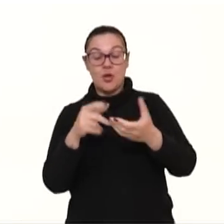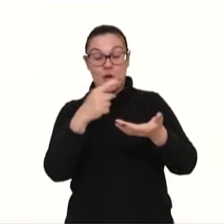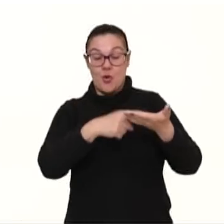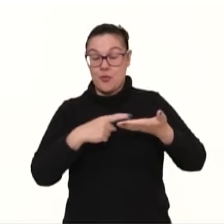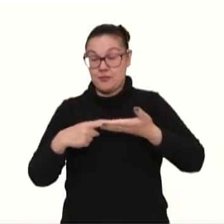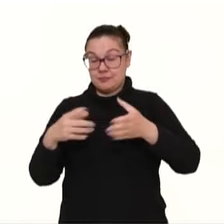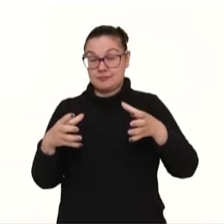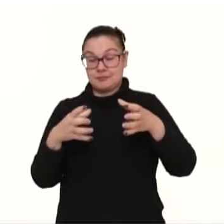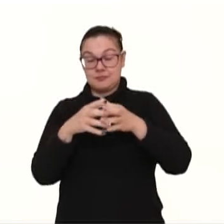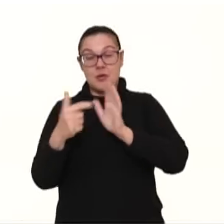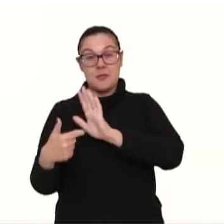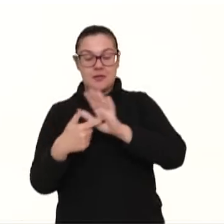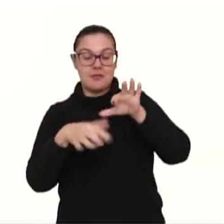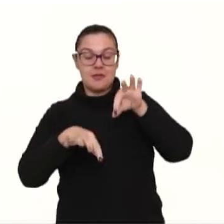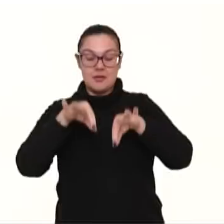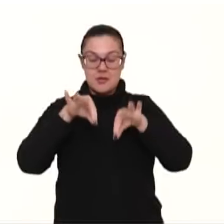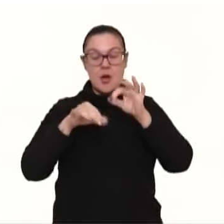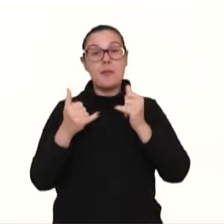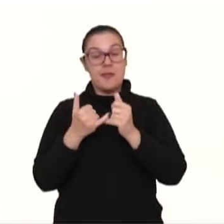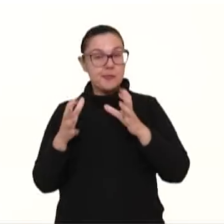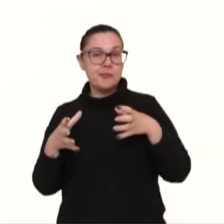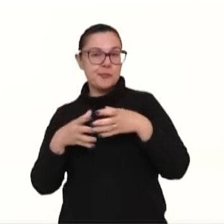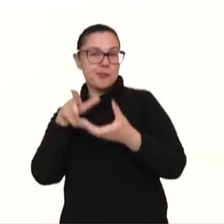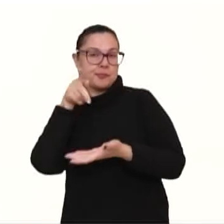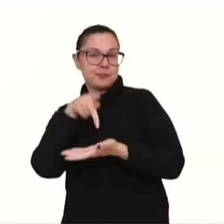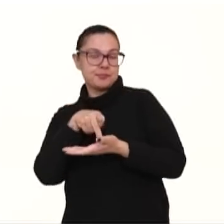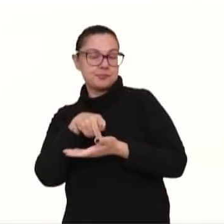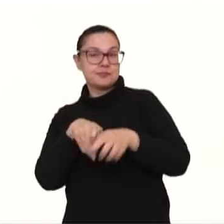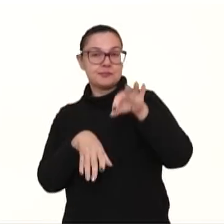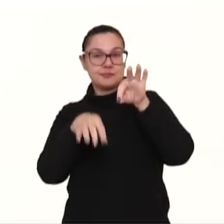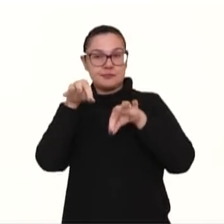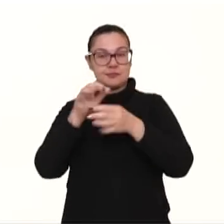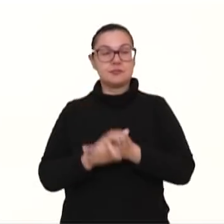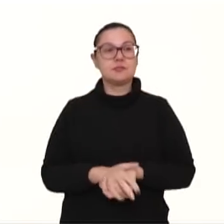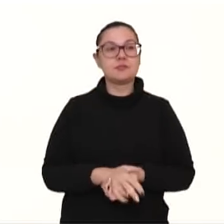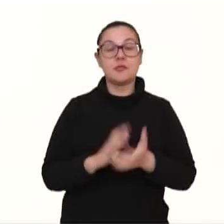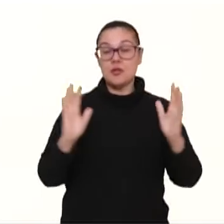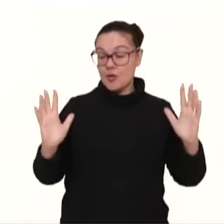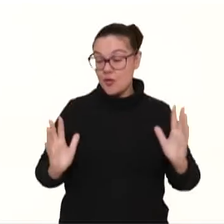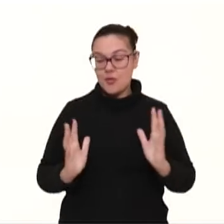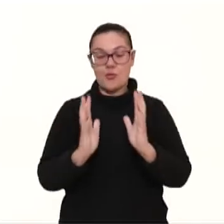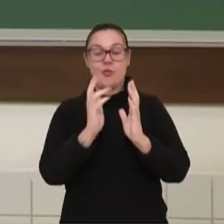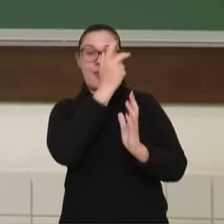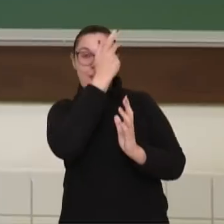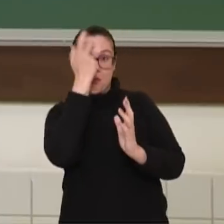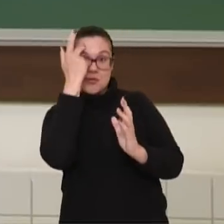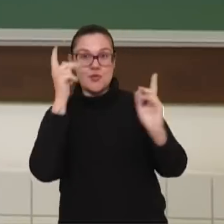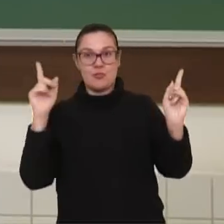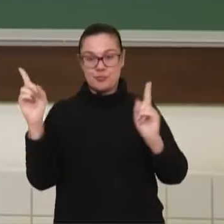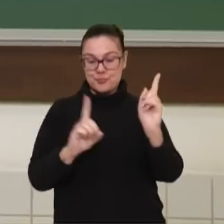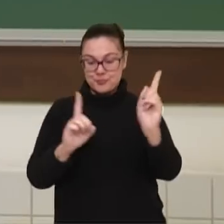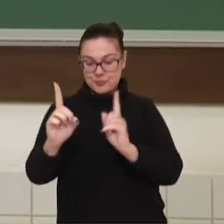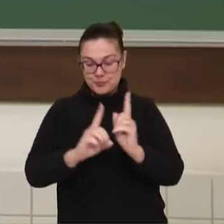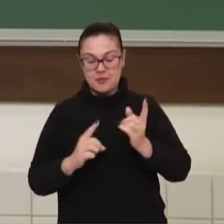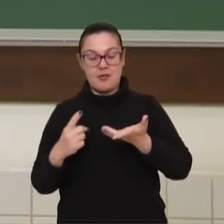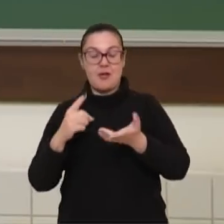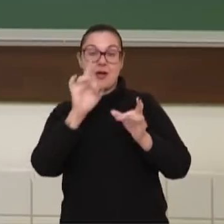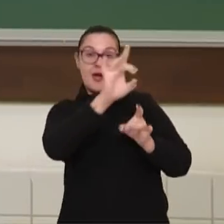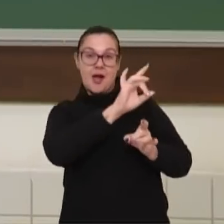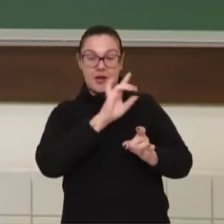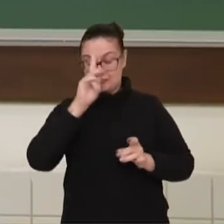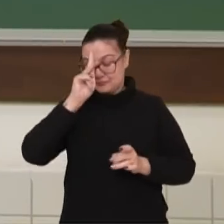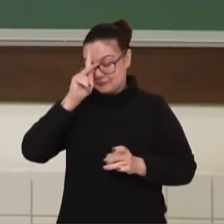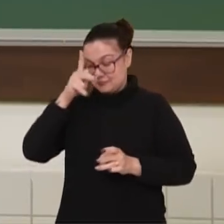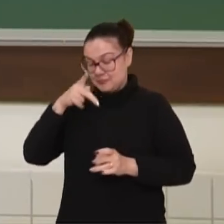espetáculos teatrais, como uma companhia de teatro, tá? Então, são várias pessoas que se reúnem, cada um com o